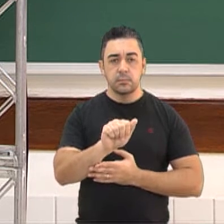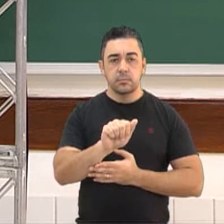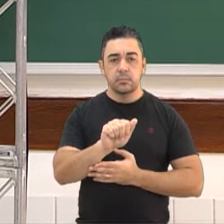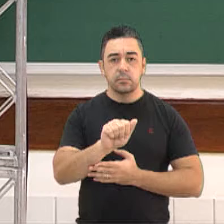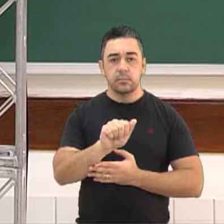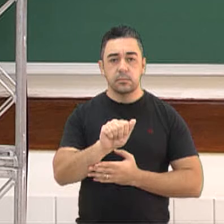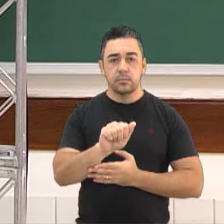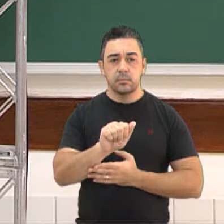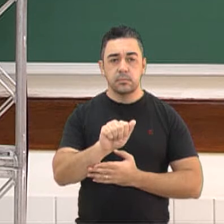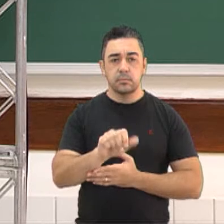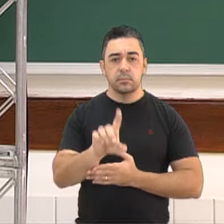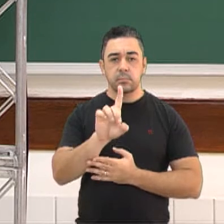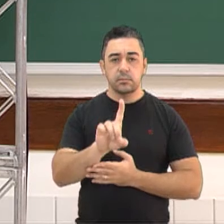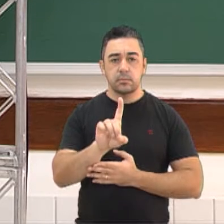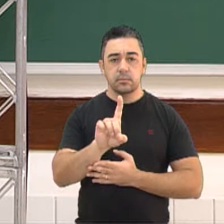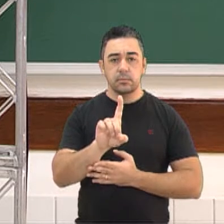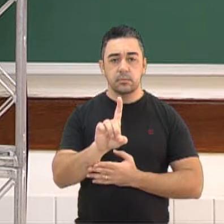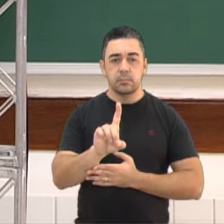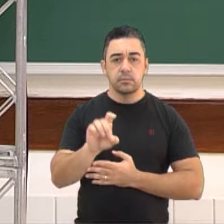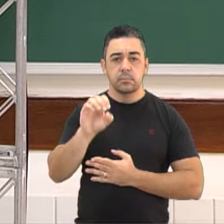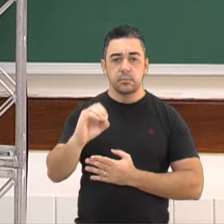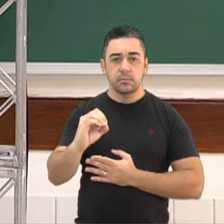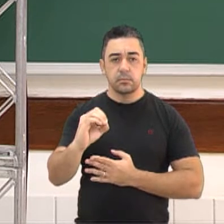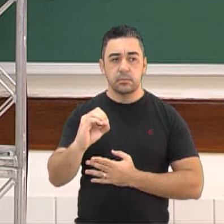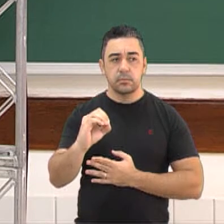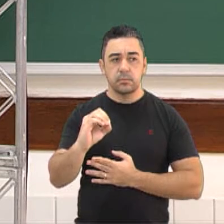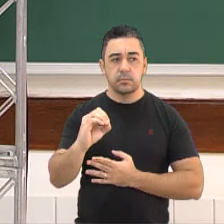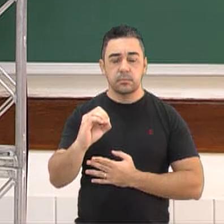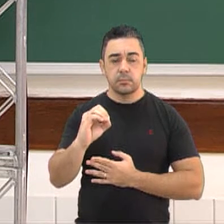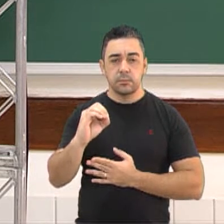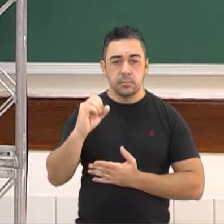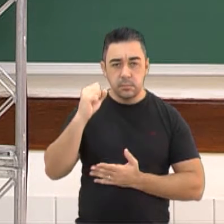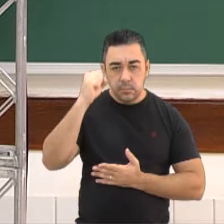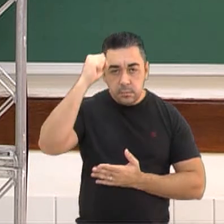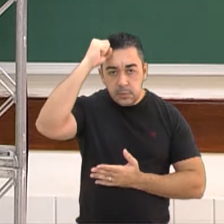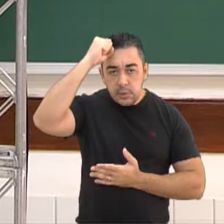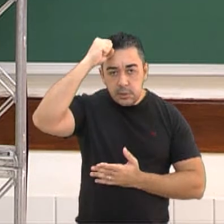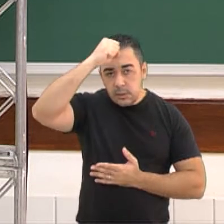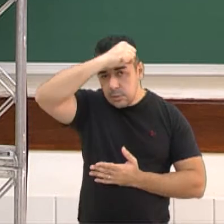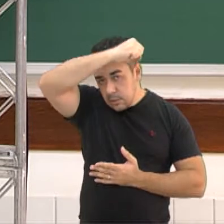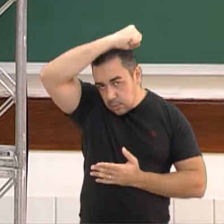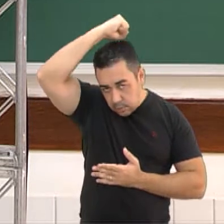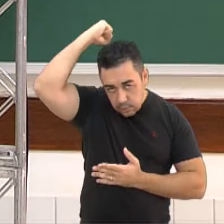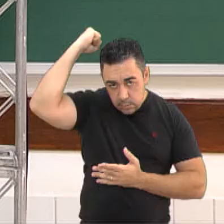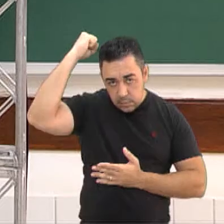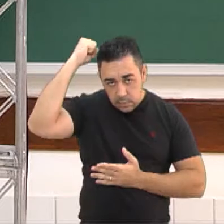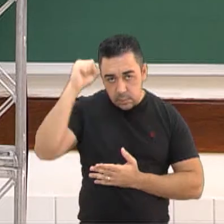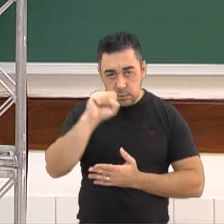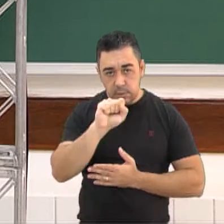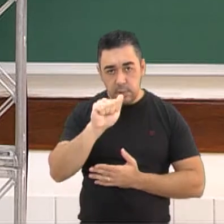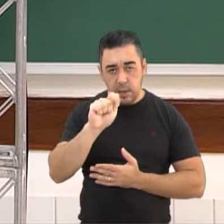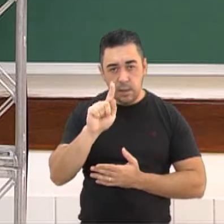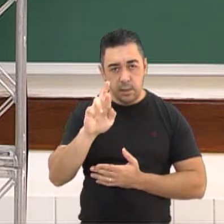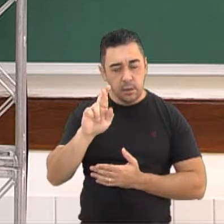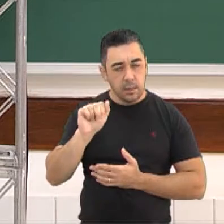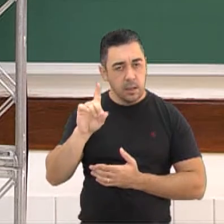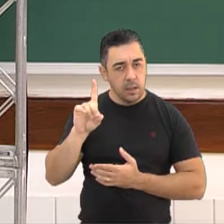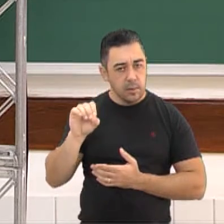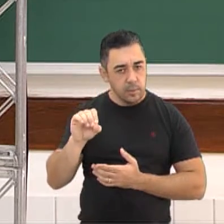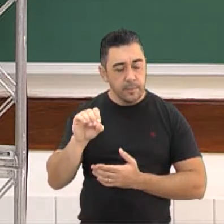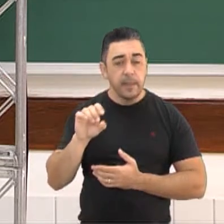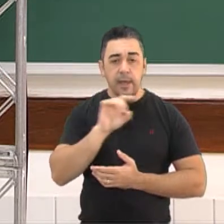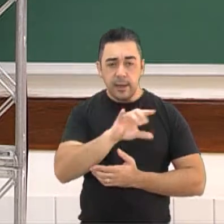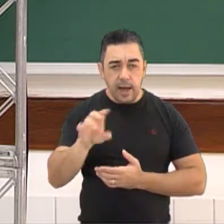árvore, dado e olho. Cada religião possui os seus rituais